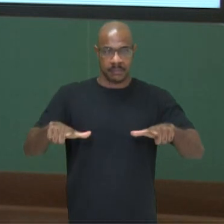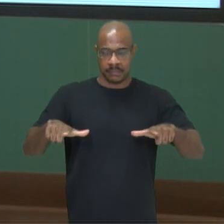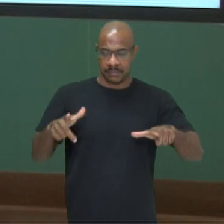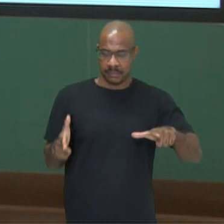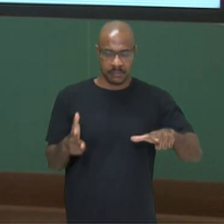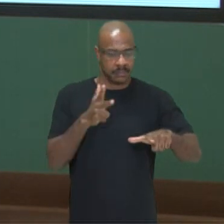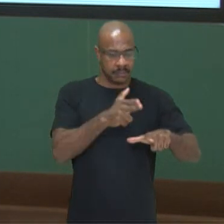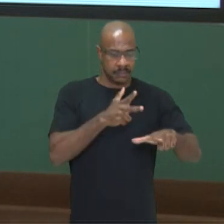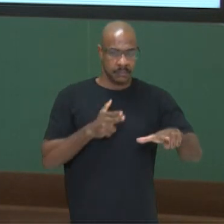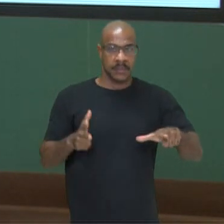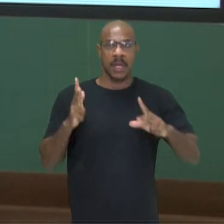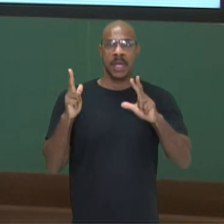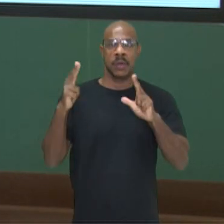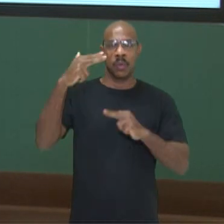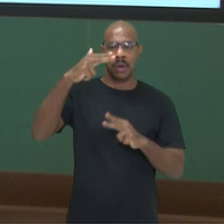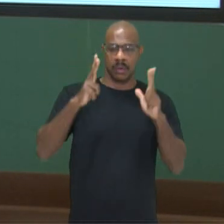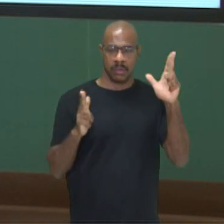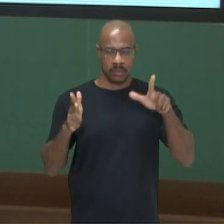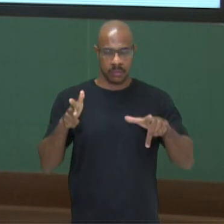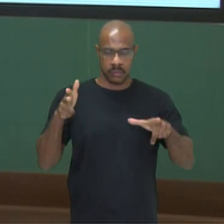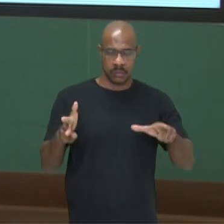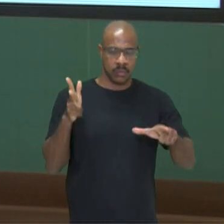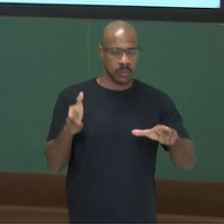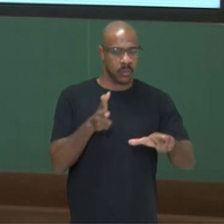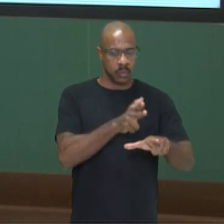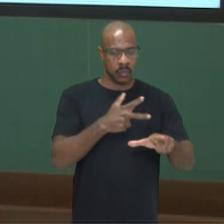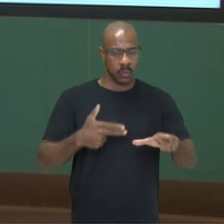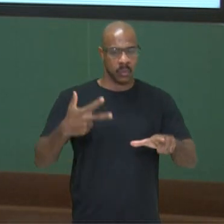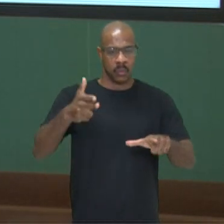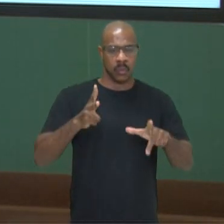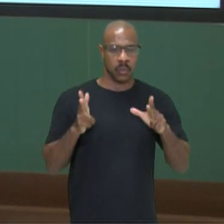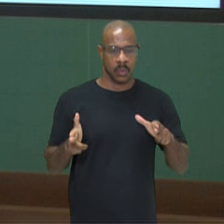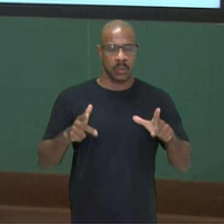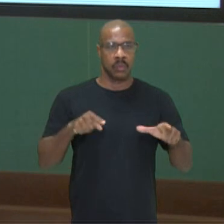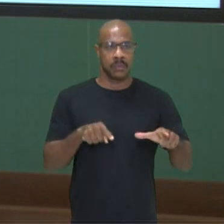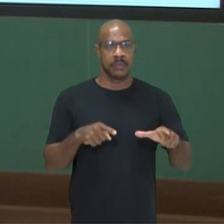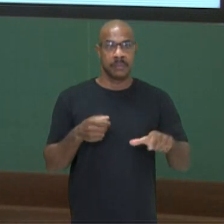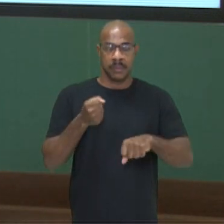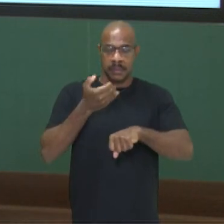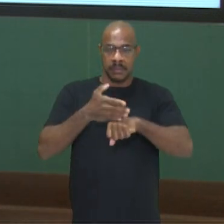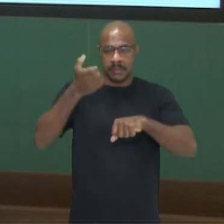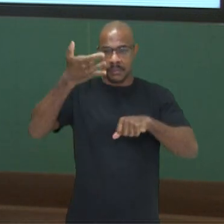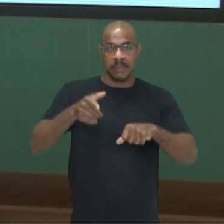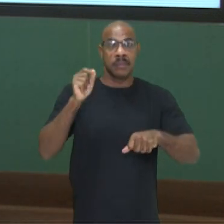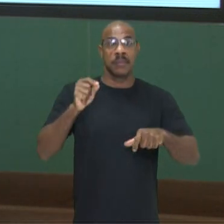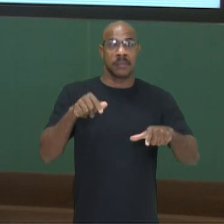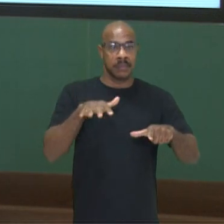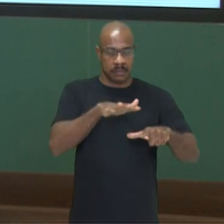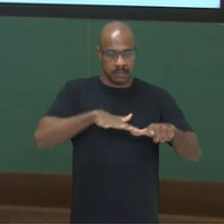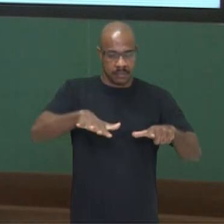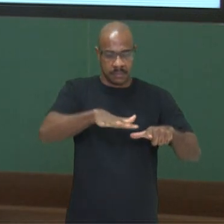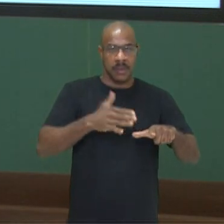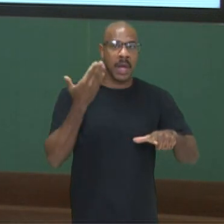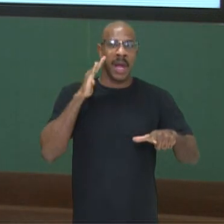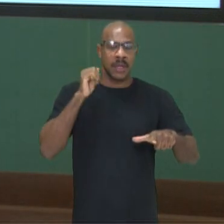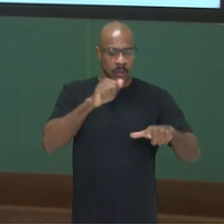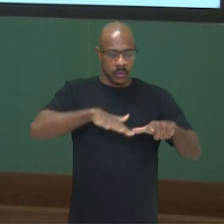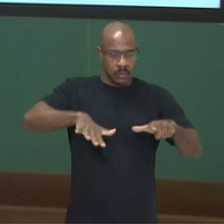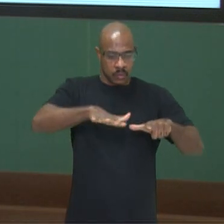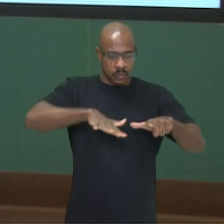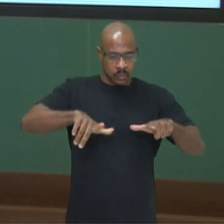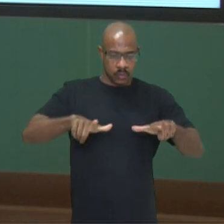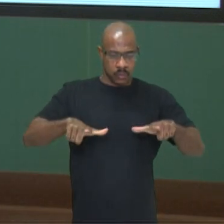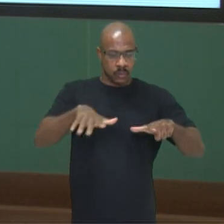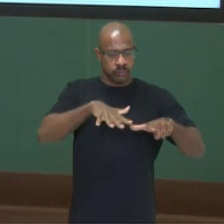os ladinhos iguais, ok? E o exercício falou que toda essa parte em azul, toda a